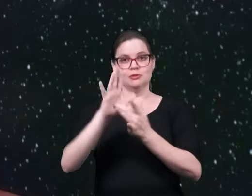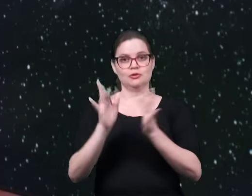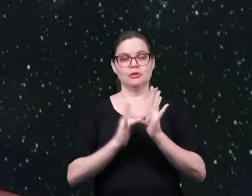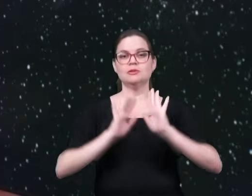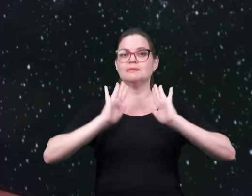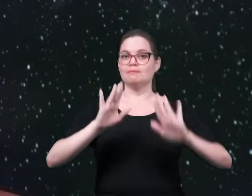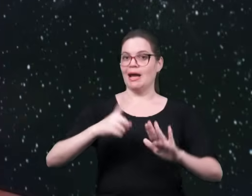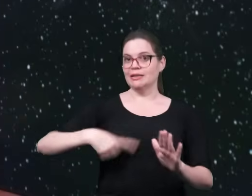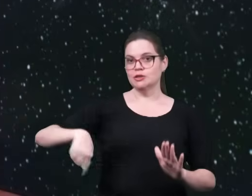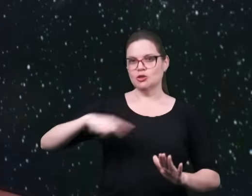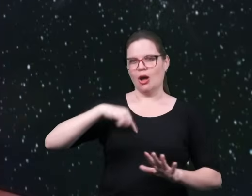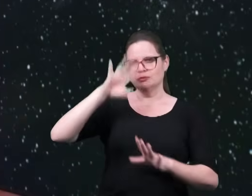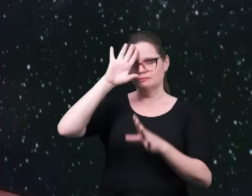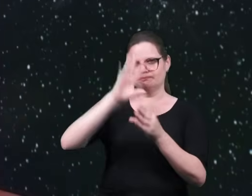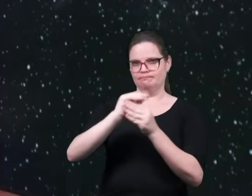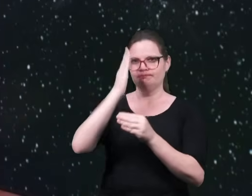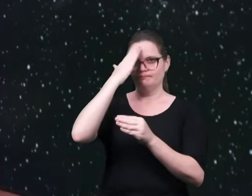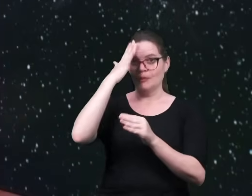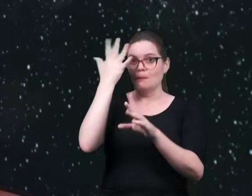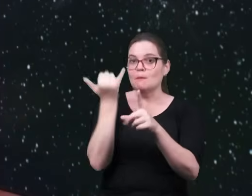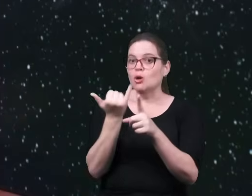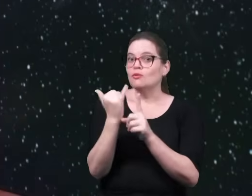aplicação profética,